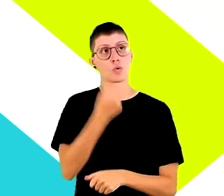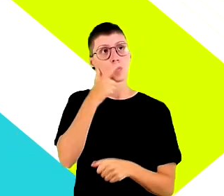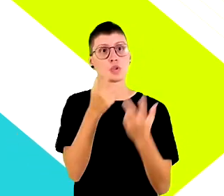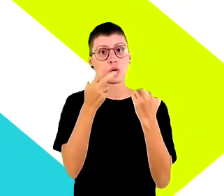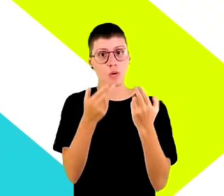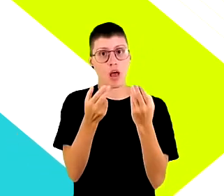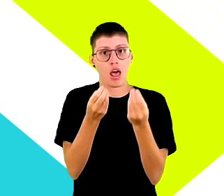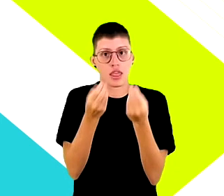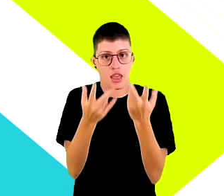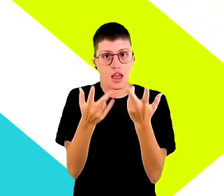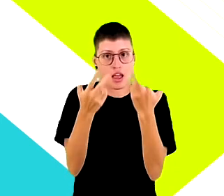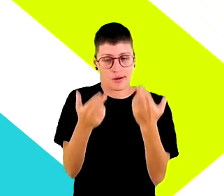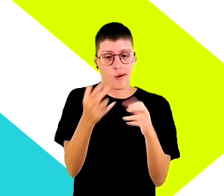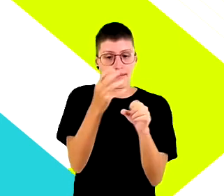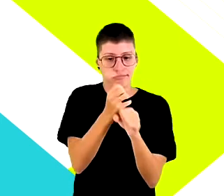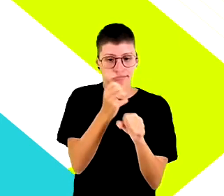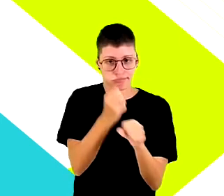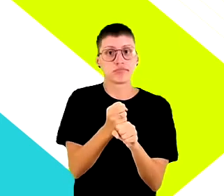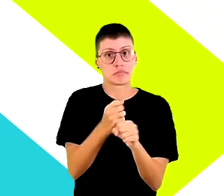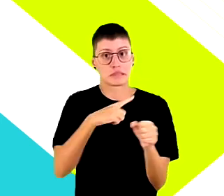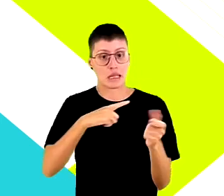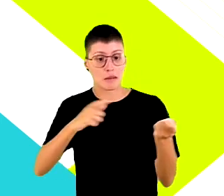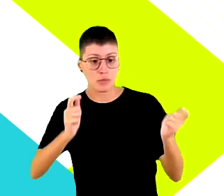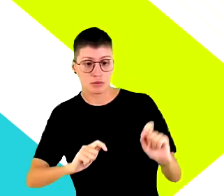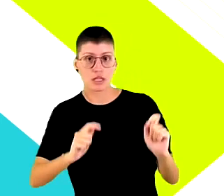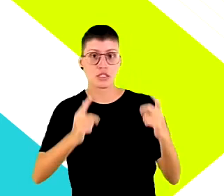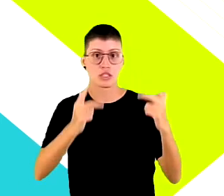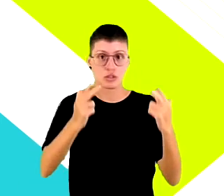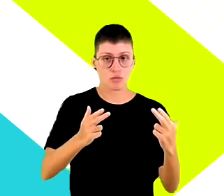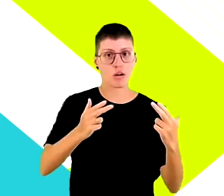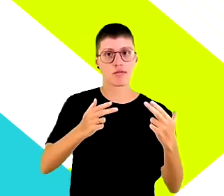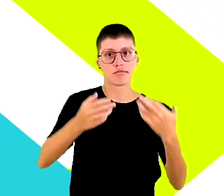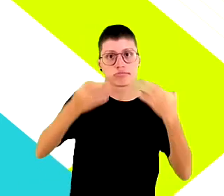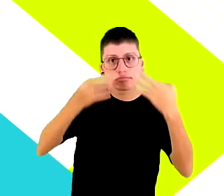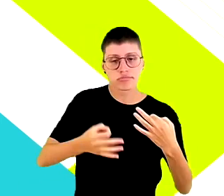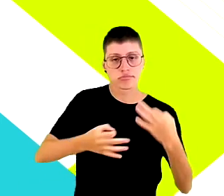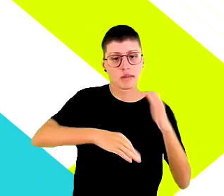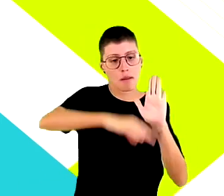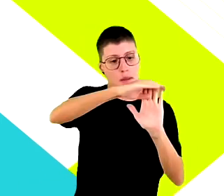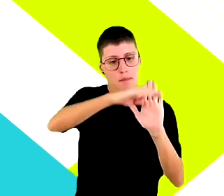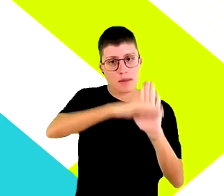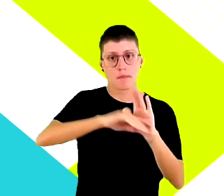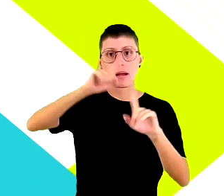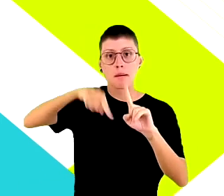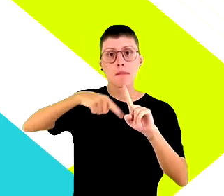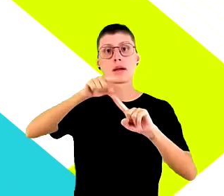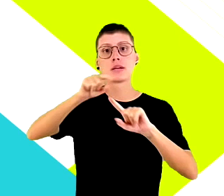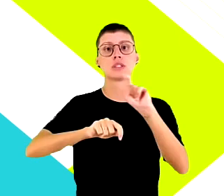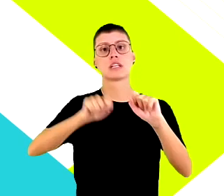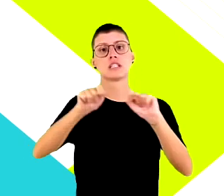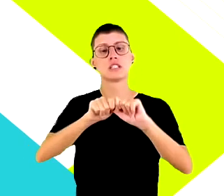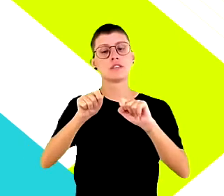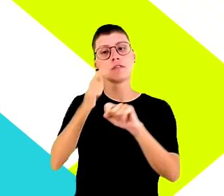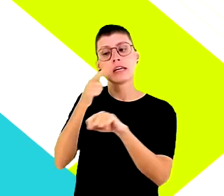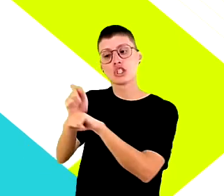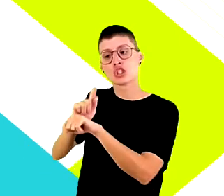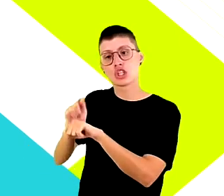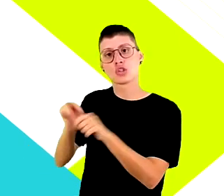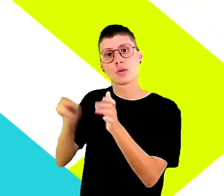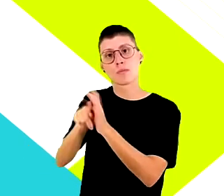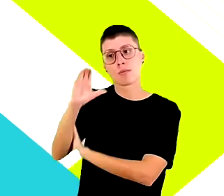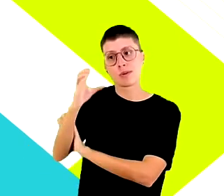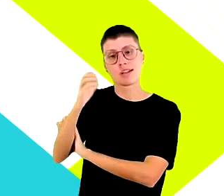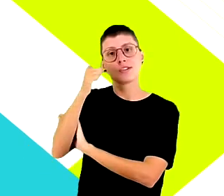aquele score, ou seja, a probabilidade dele de inadimplência. E a partir disso, né, o gestor de crédito consegue enriquecer